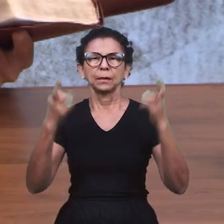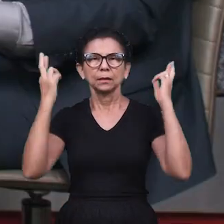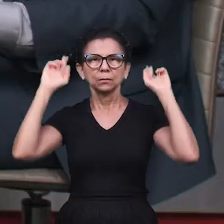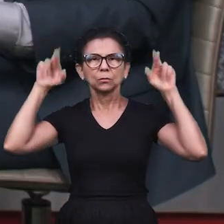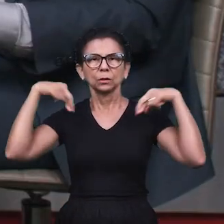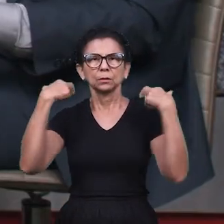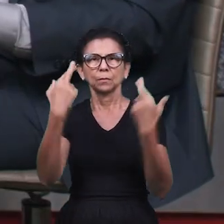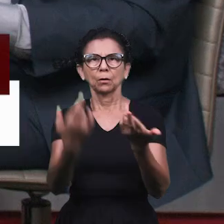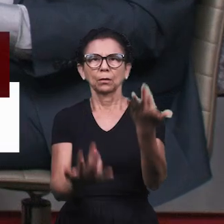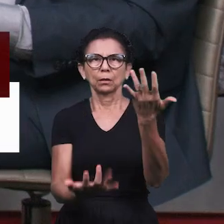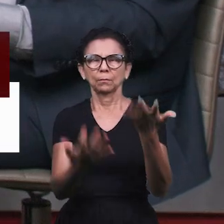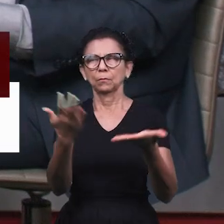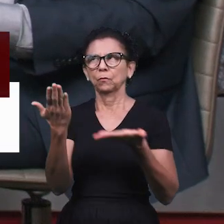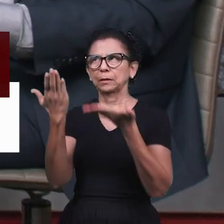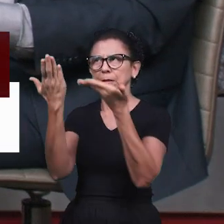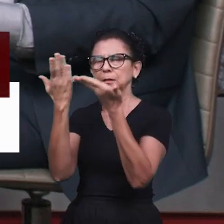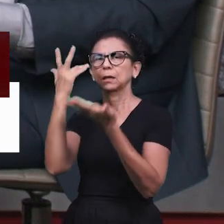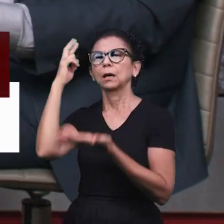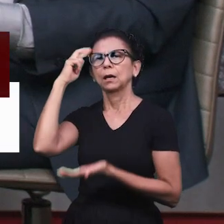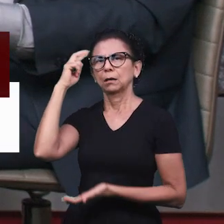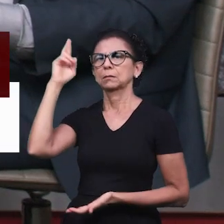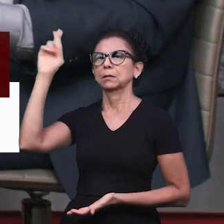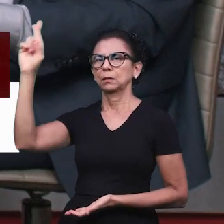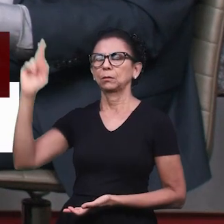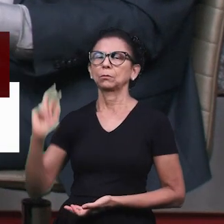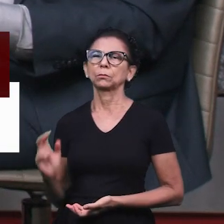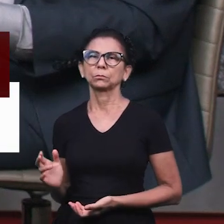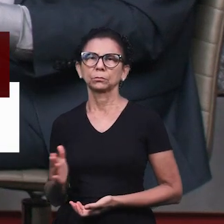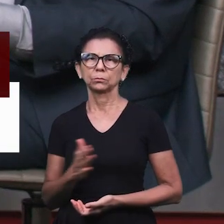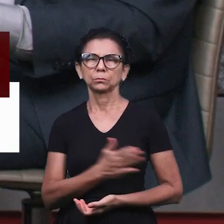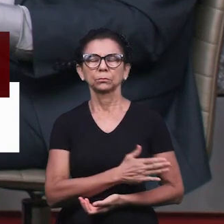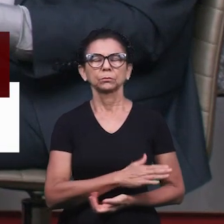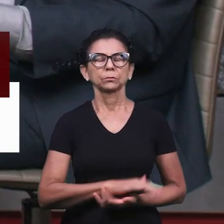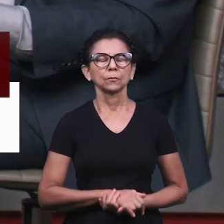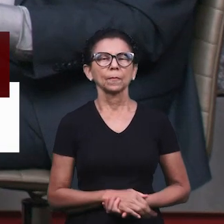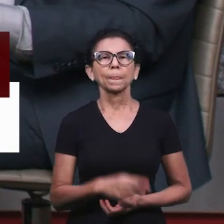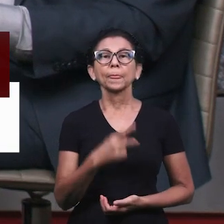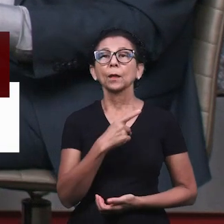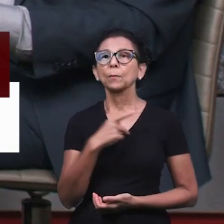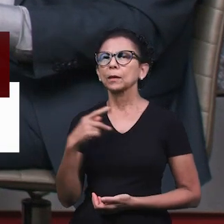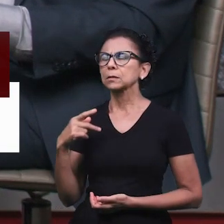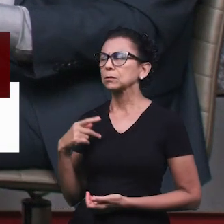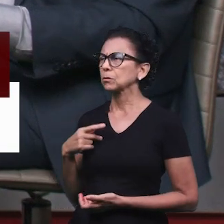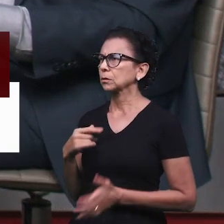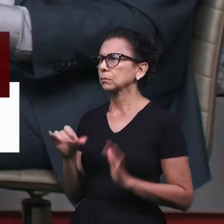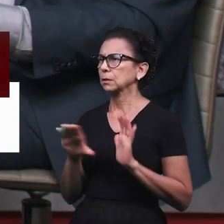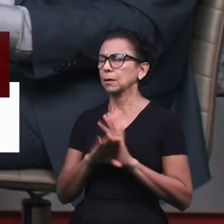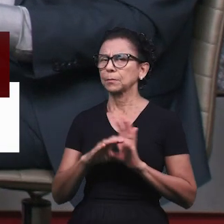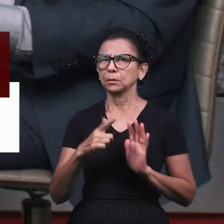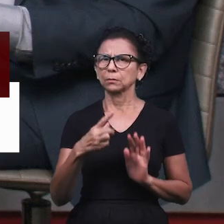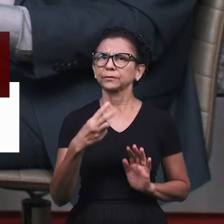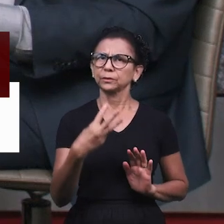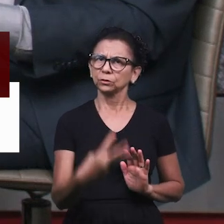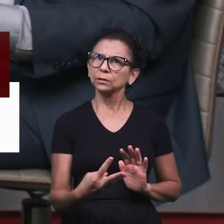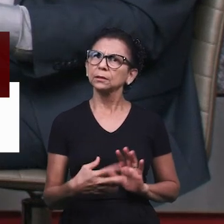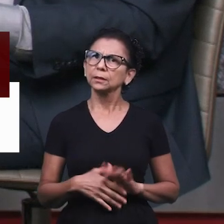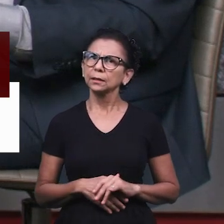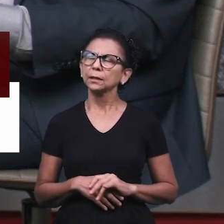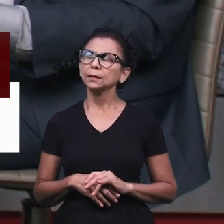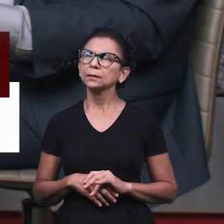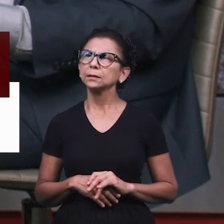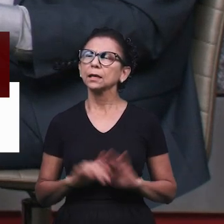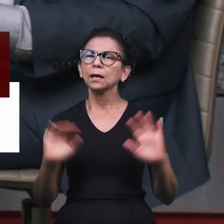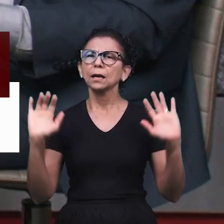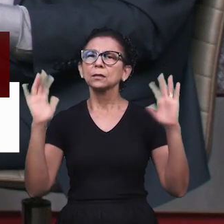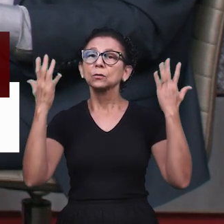Então, pastor, até aqui, nesse capítulo 23, o Senhor está estabelecendo as solenidades e Ele está